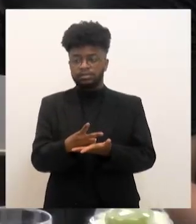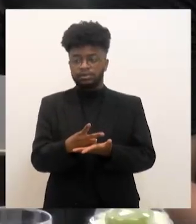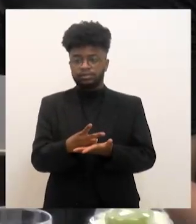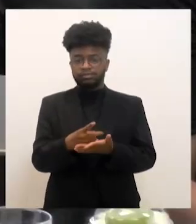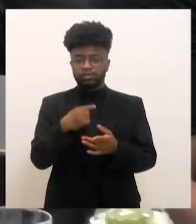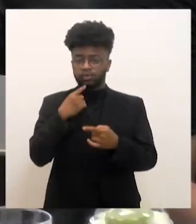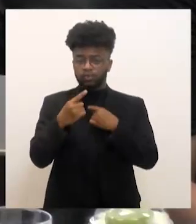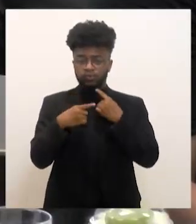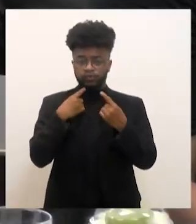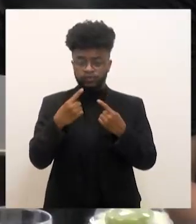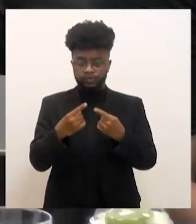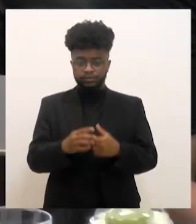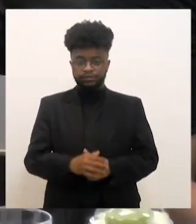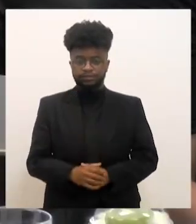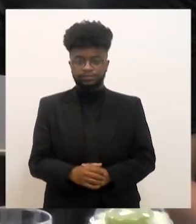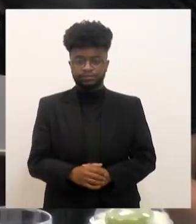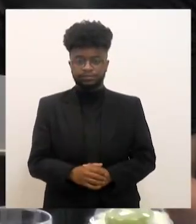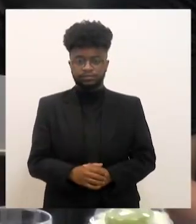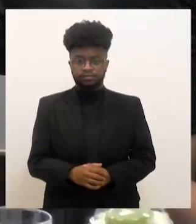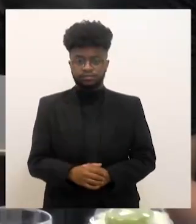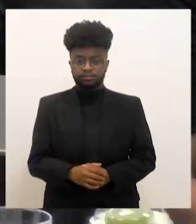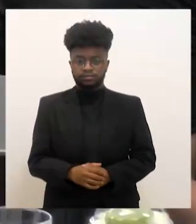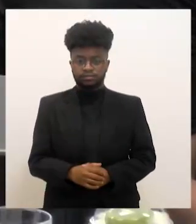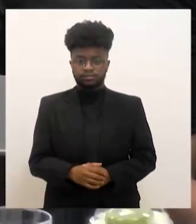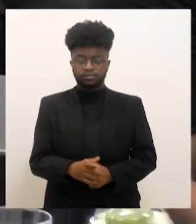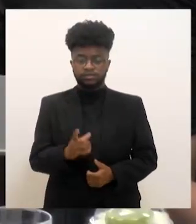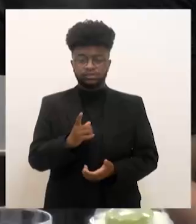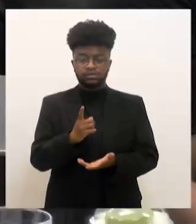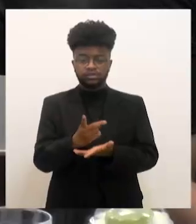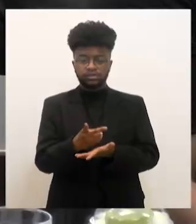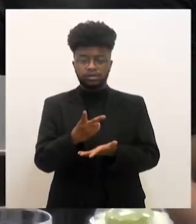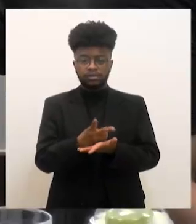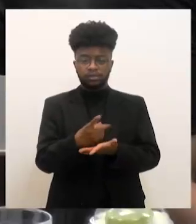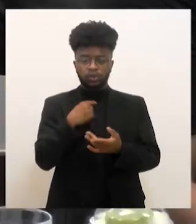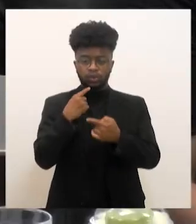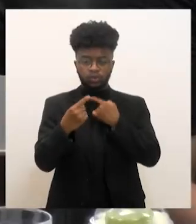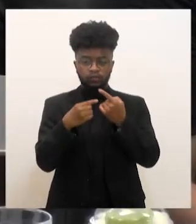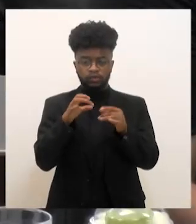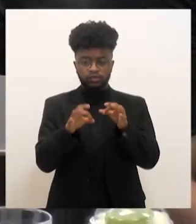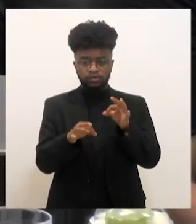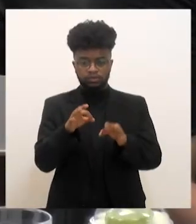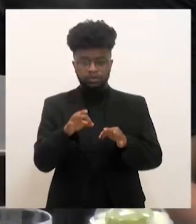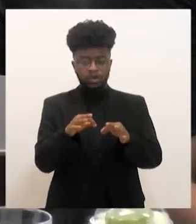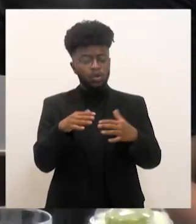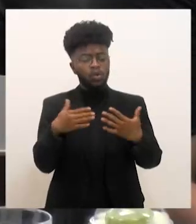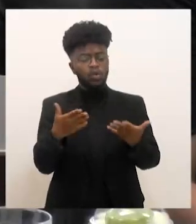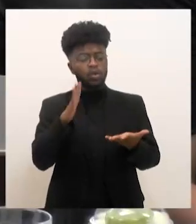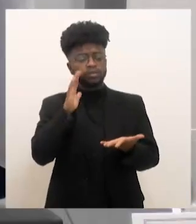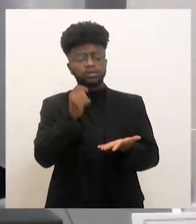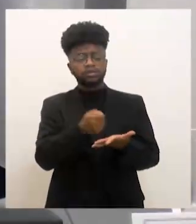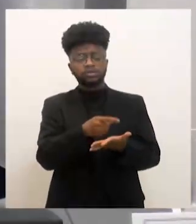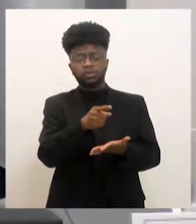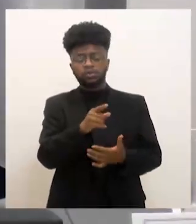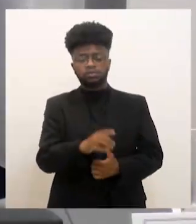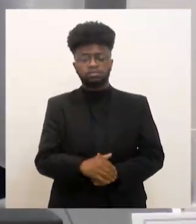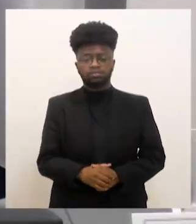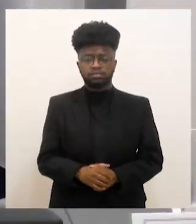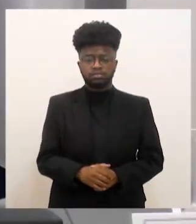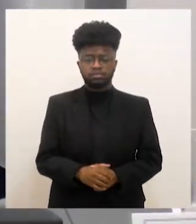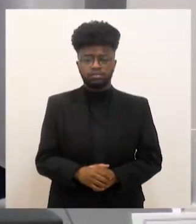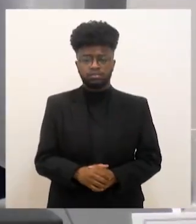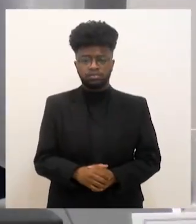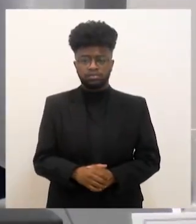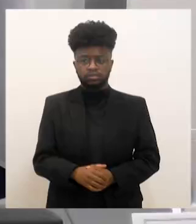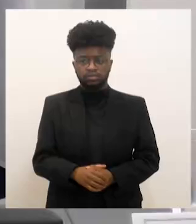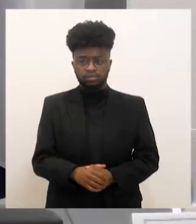nessa dúvida jurídica. Qual o encaminhamento que Vossa Excelência faz? Se a